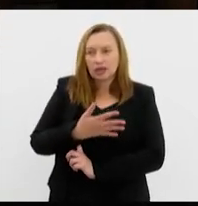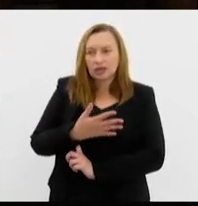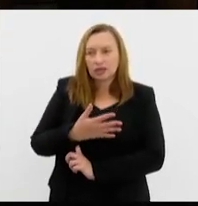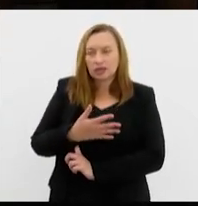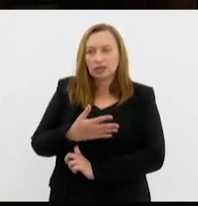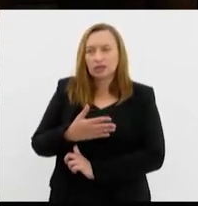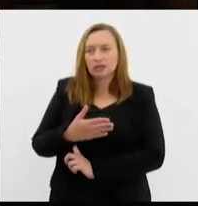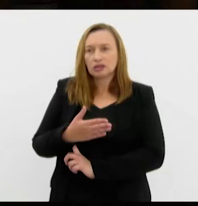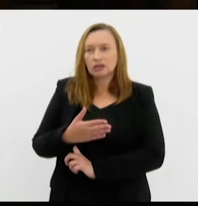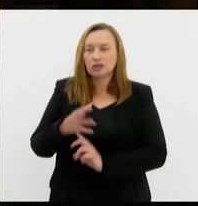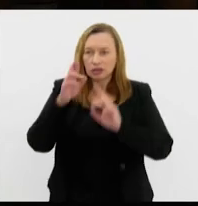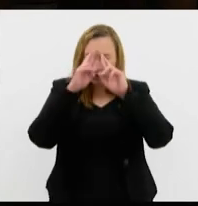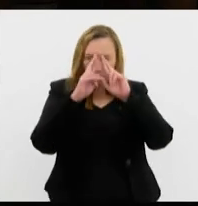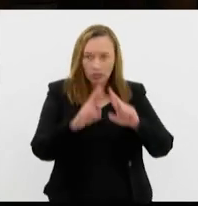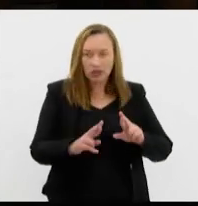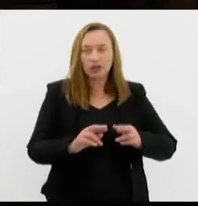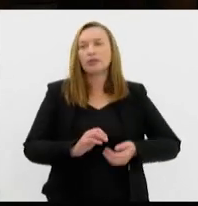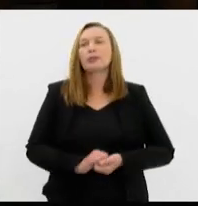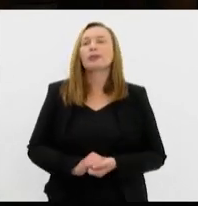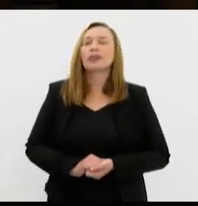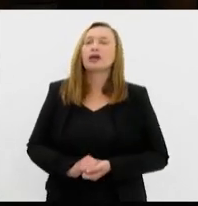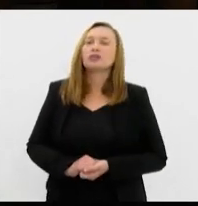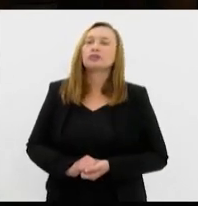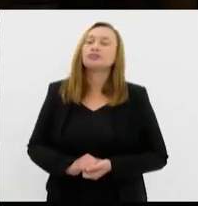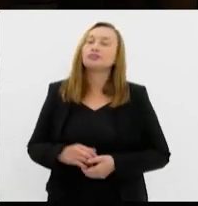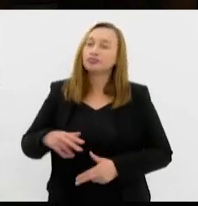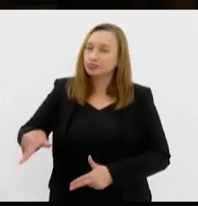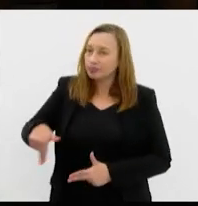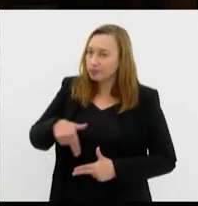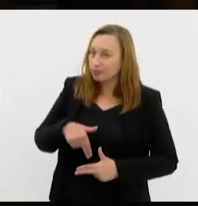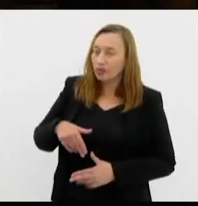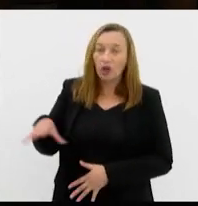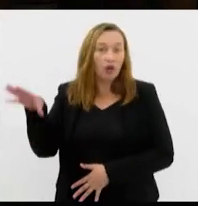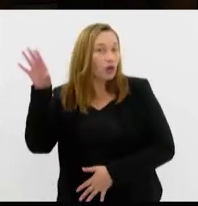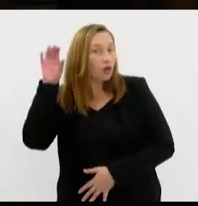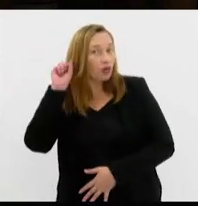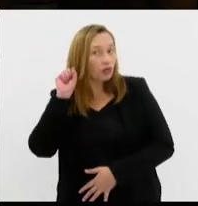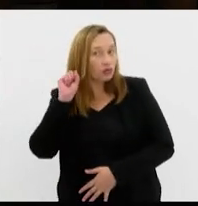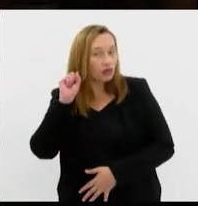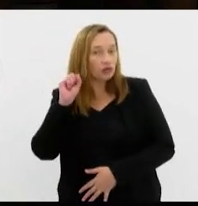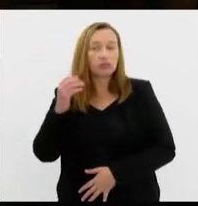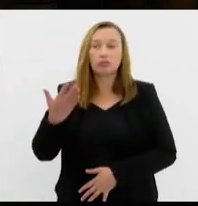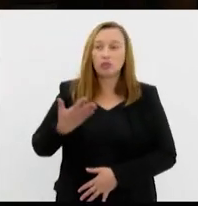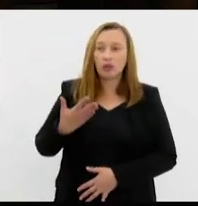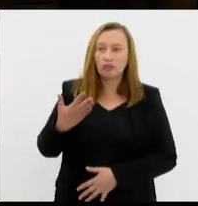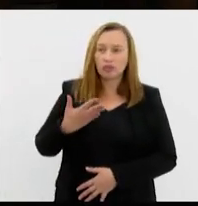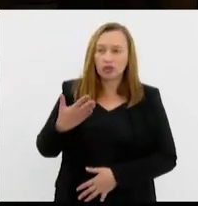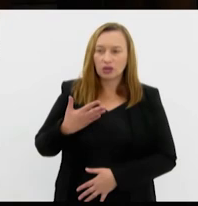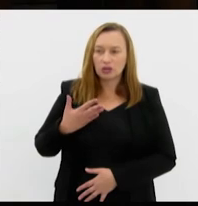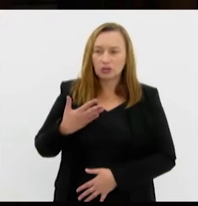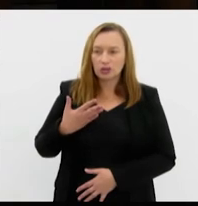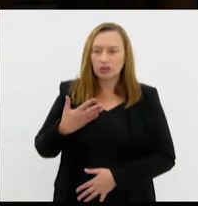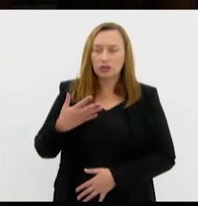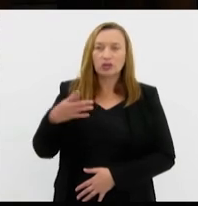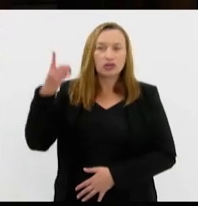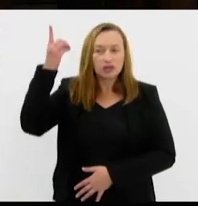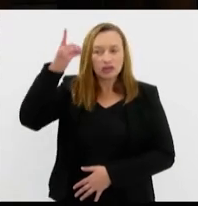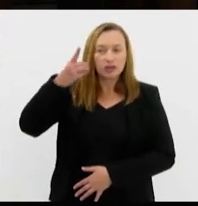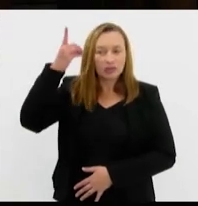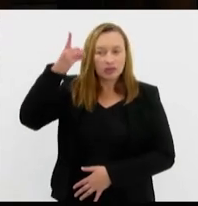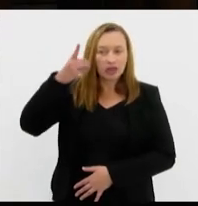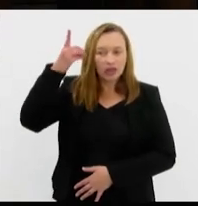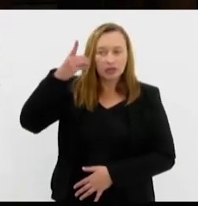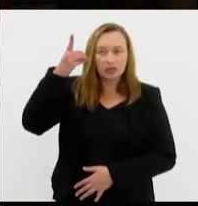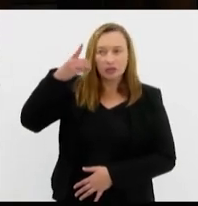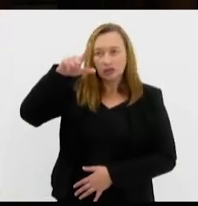aos taxistas legais. Eu ouvi aqui atentamente o meu querido decano e companheiro Luiz Paulo Corrêa da Rocha, e